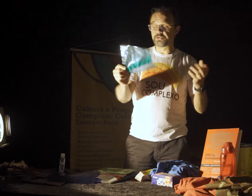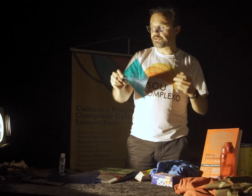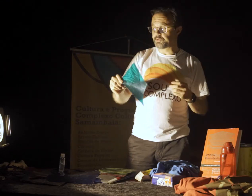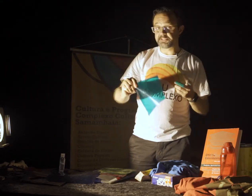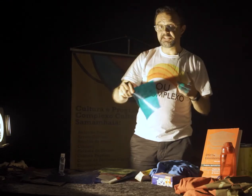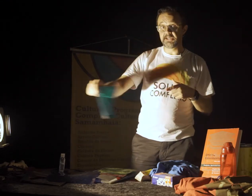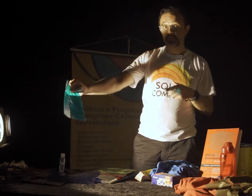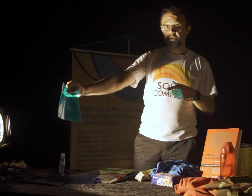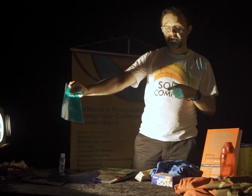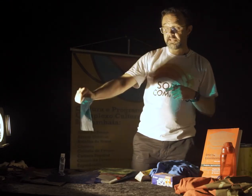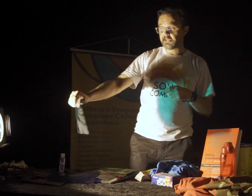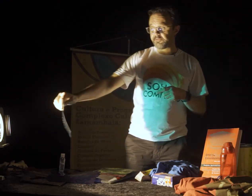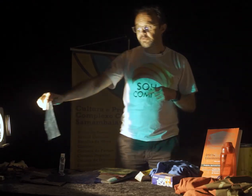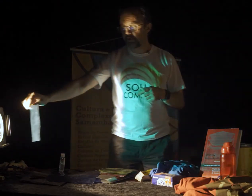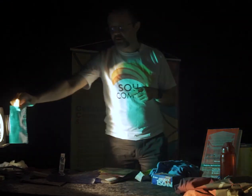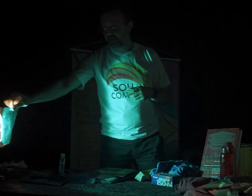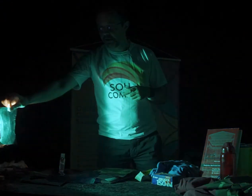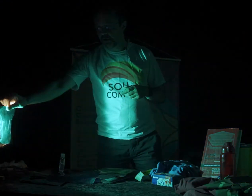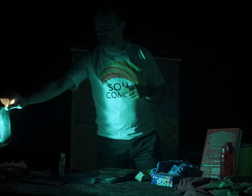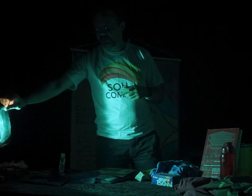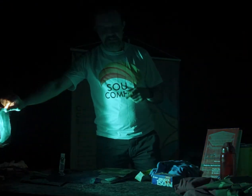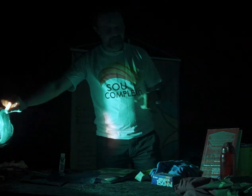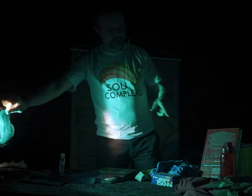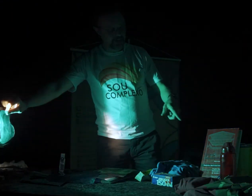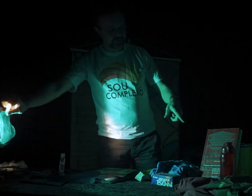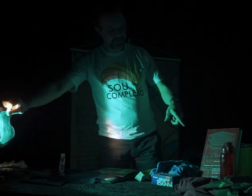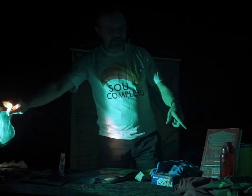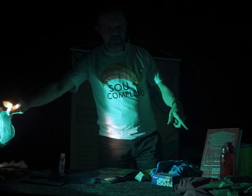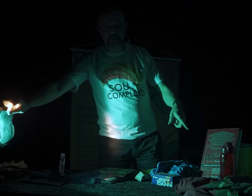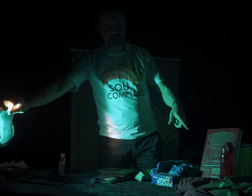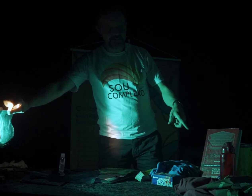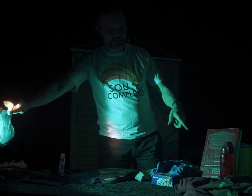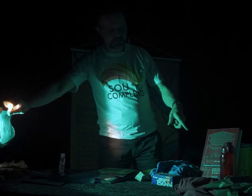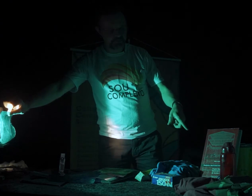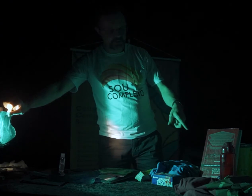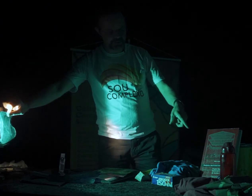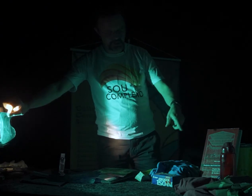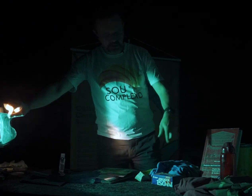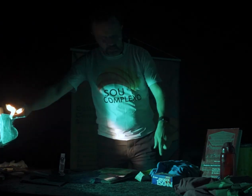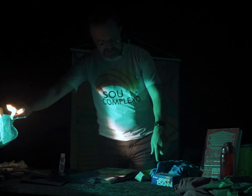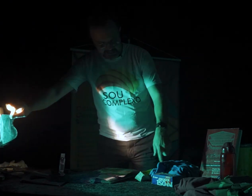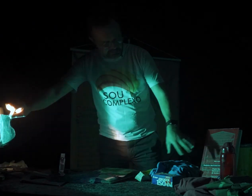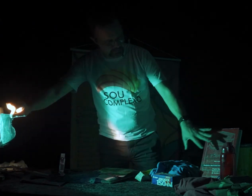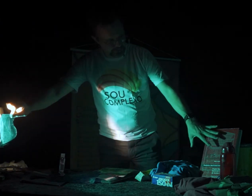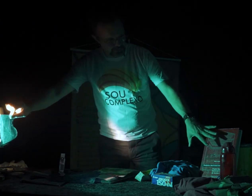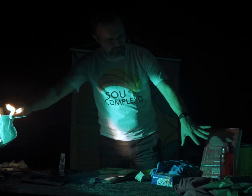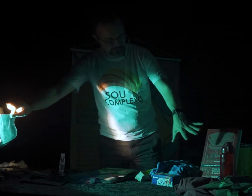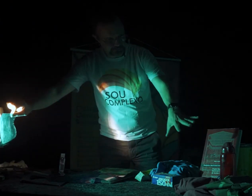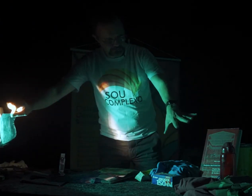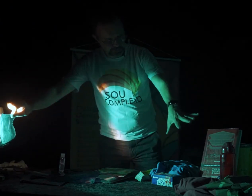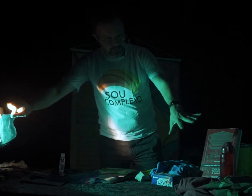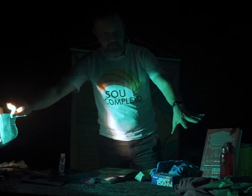o filtro de luz ciano nesse refletor, tudo que está vermelho se comporta completamente diferente, quase que